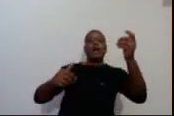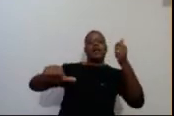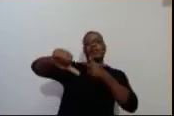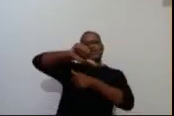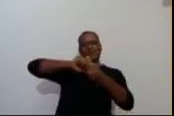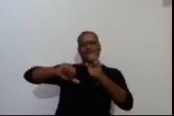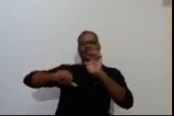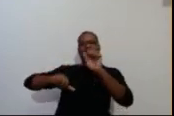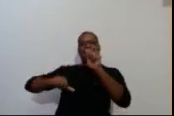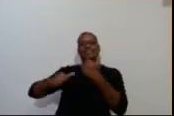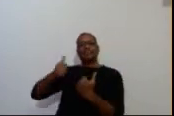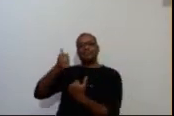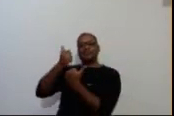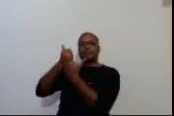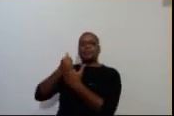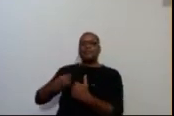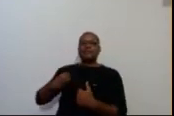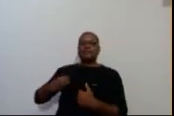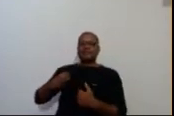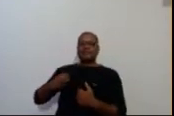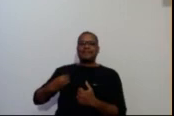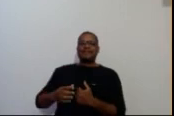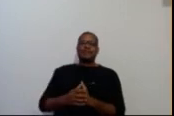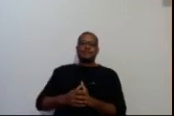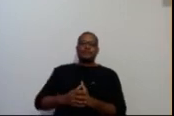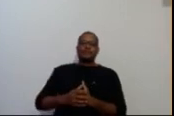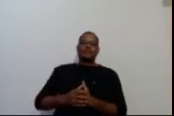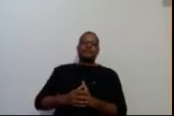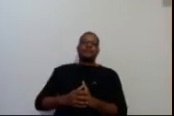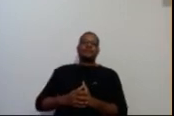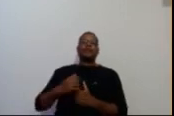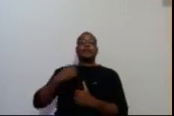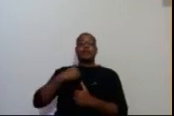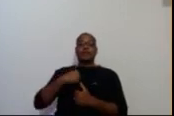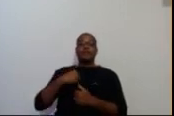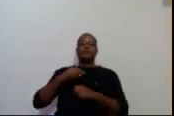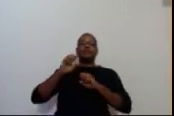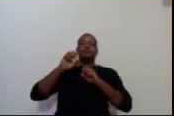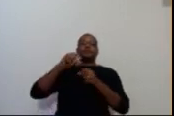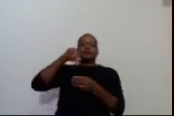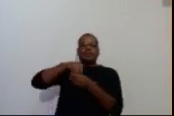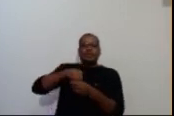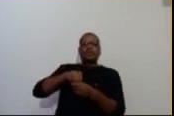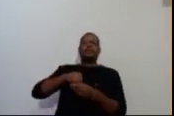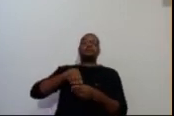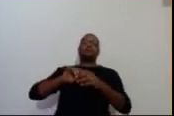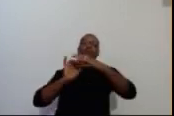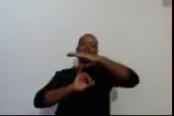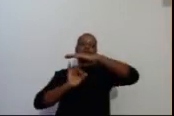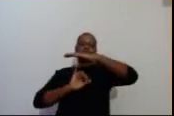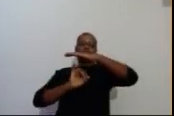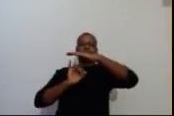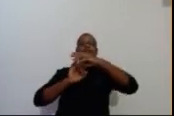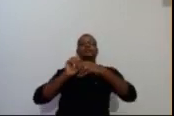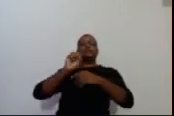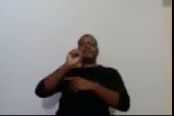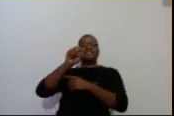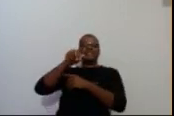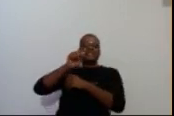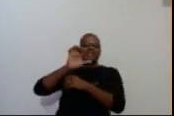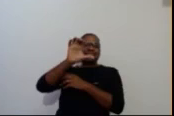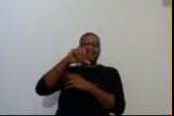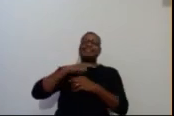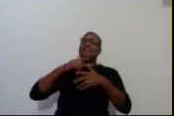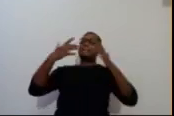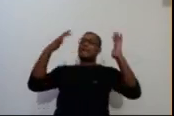SENAC, instituição está de parabéns. E aí vem muitos elogios para as duas, tá? E quero agradecer aqui a sua participação, nossa